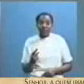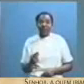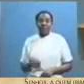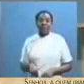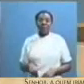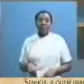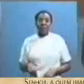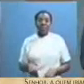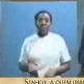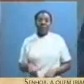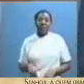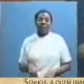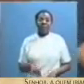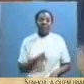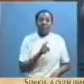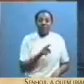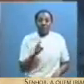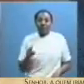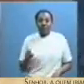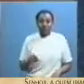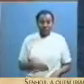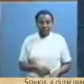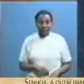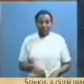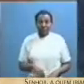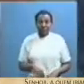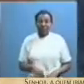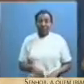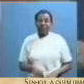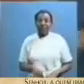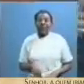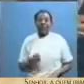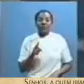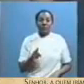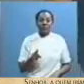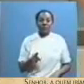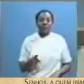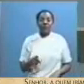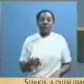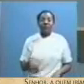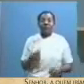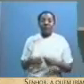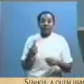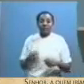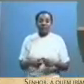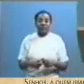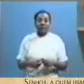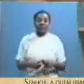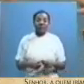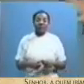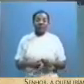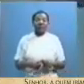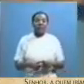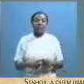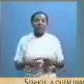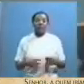Aí, como você não buscou, não tomou posse desse bilhete, então você tenta preencher esse desejo de infinito